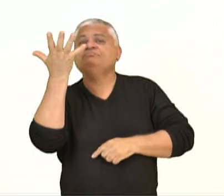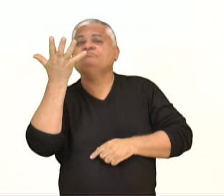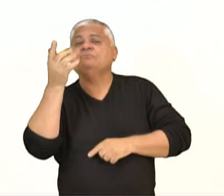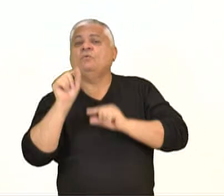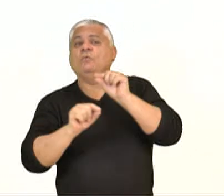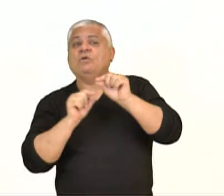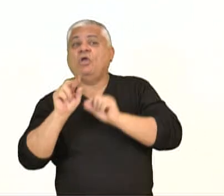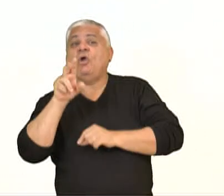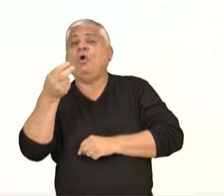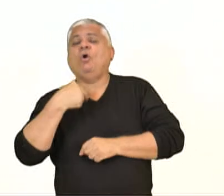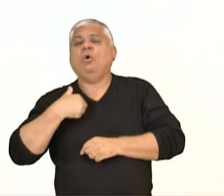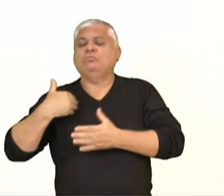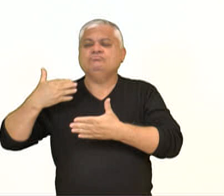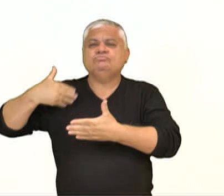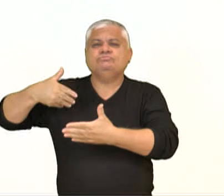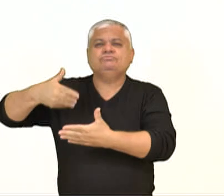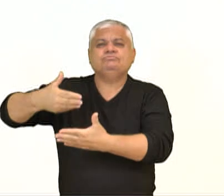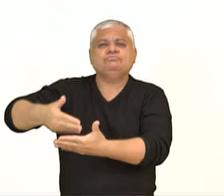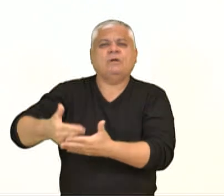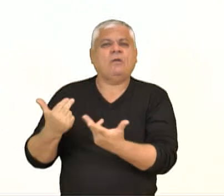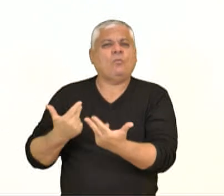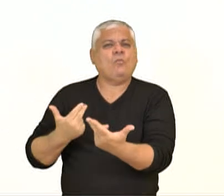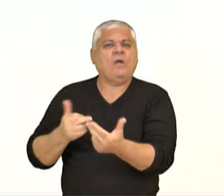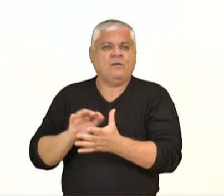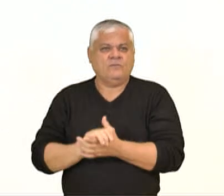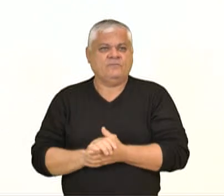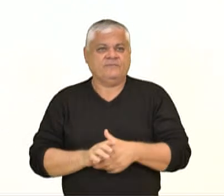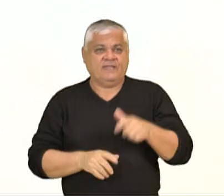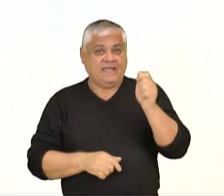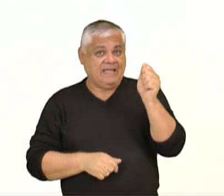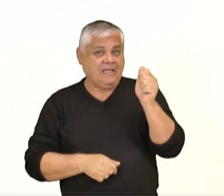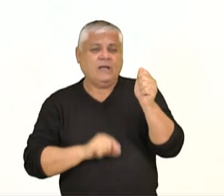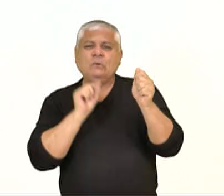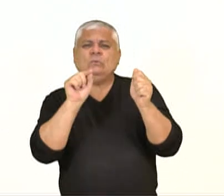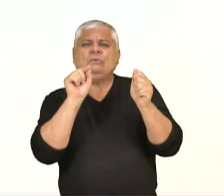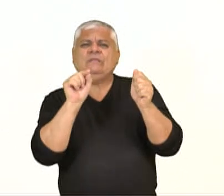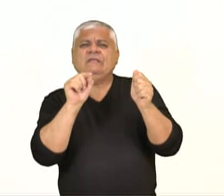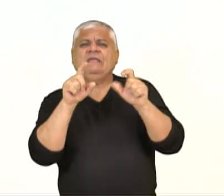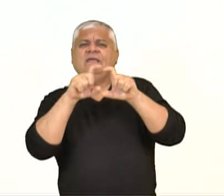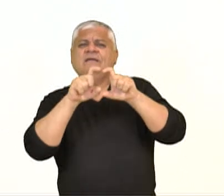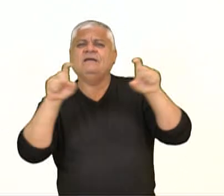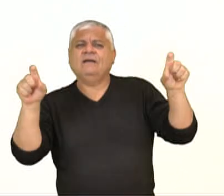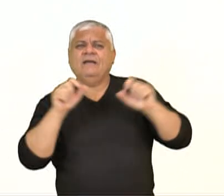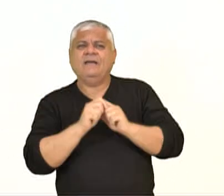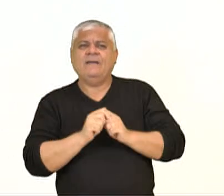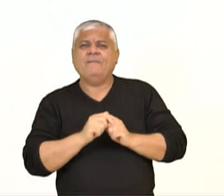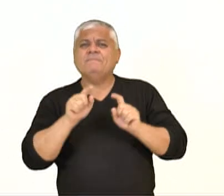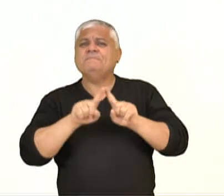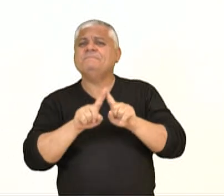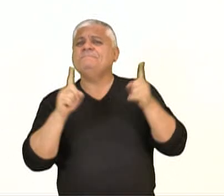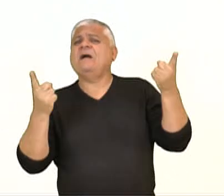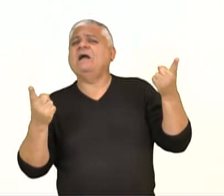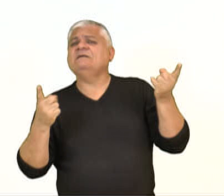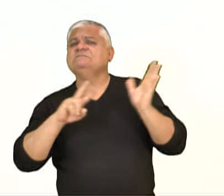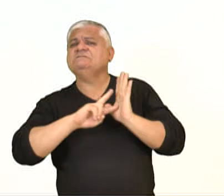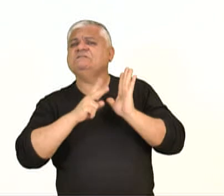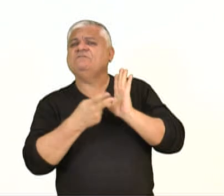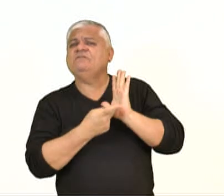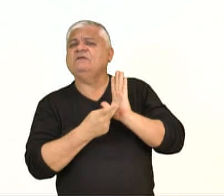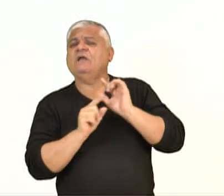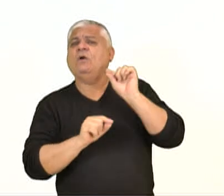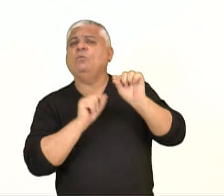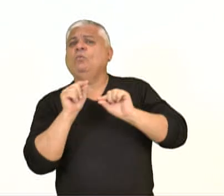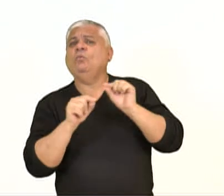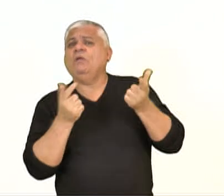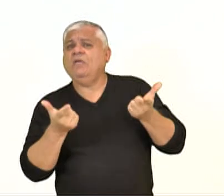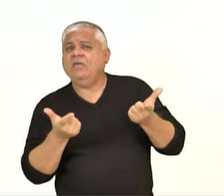se seguem e parafraseiam-se? Letra A. Que efeito de sentido a palavra mas, isoladamente e